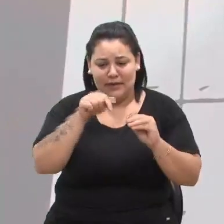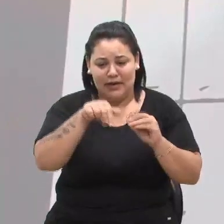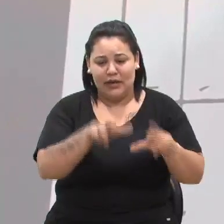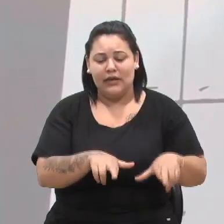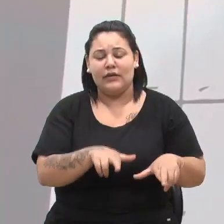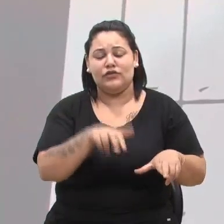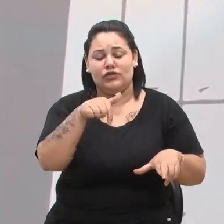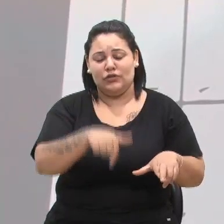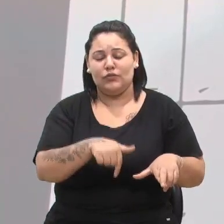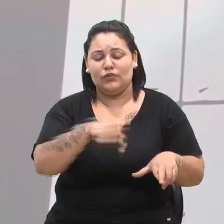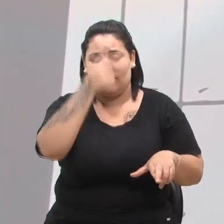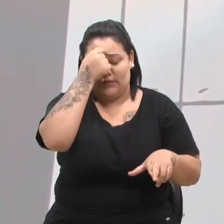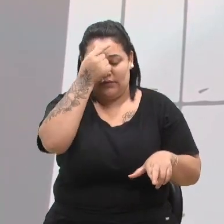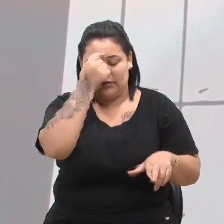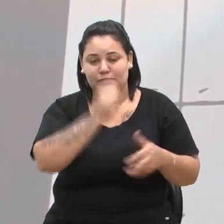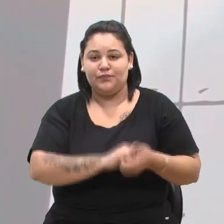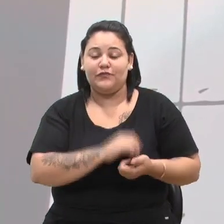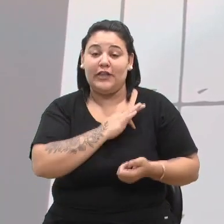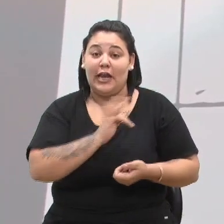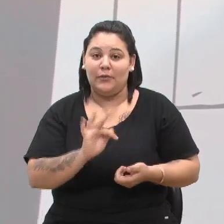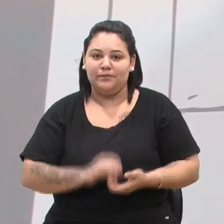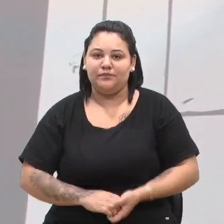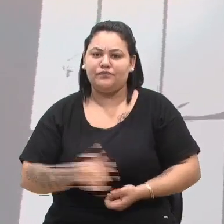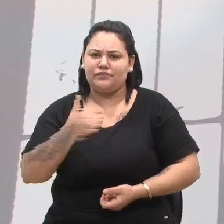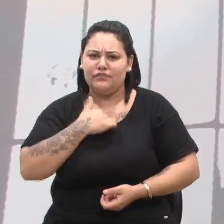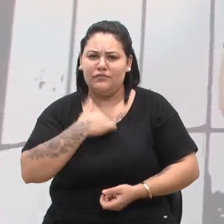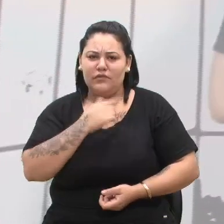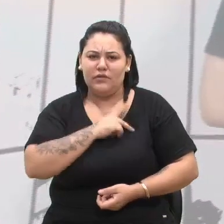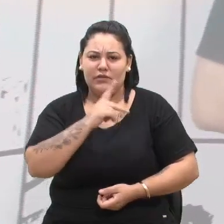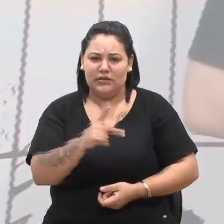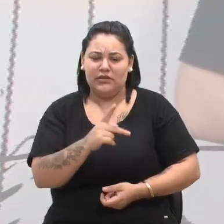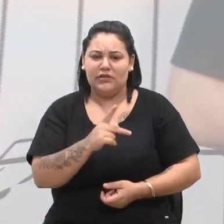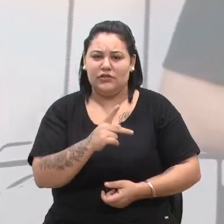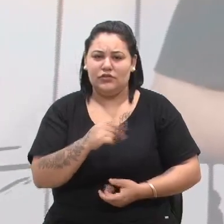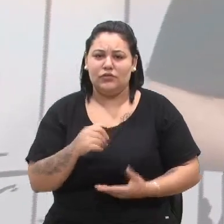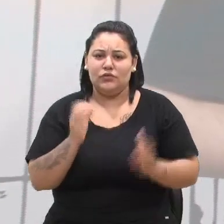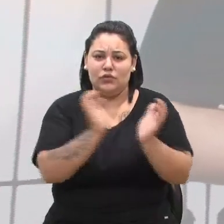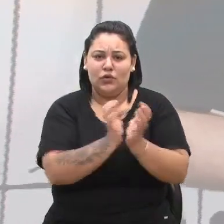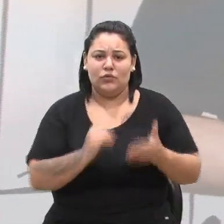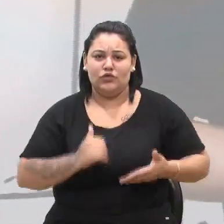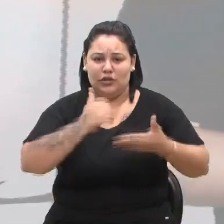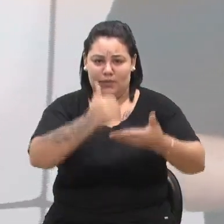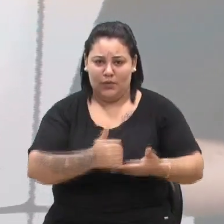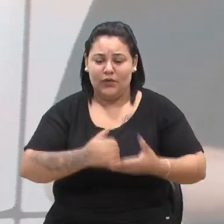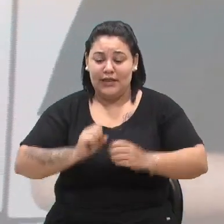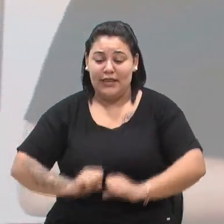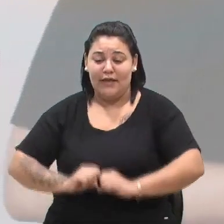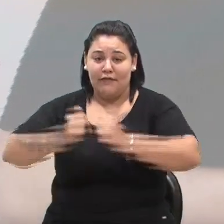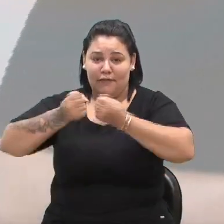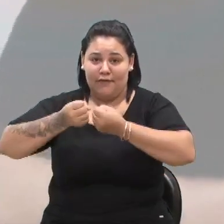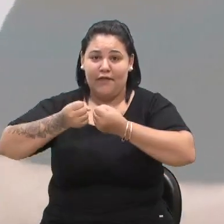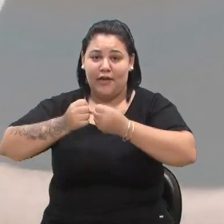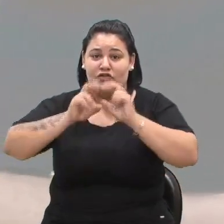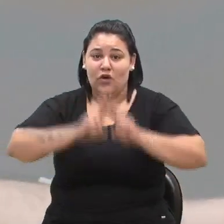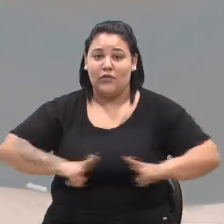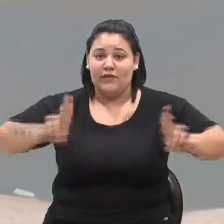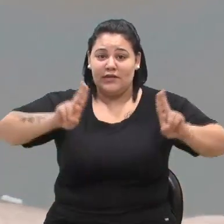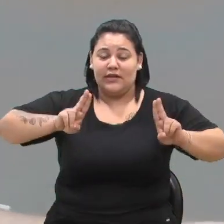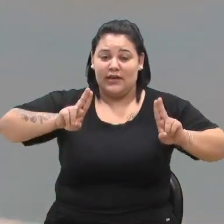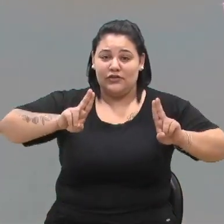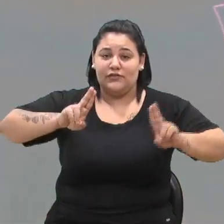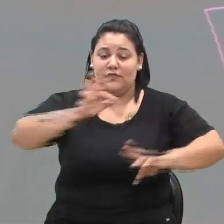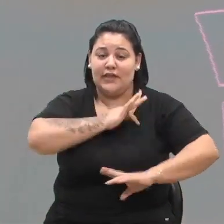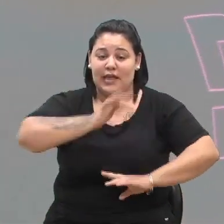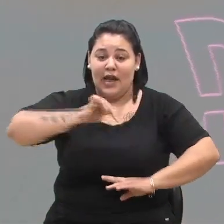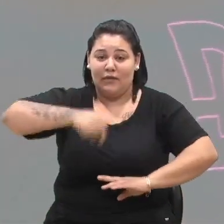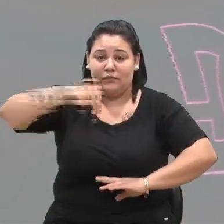Nós participamos, eu enquanto presidente da Frente Parlamentar em Defesa da Universidade Federal na região nordeste do estado, mais